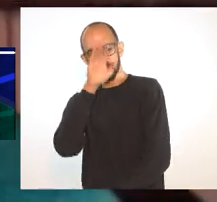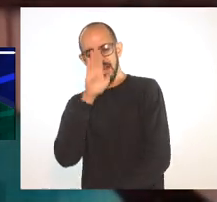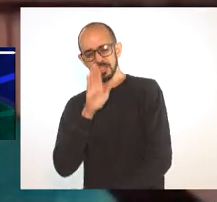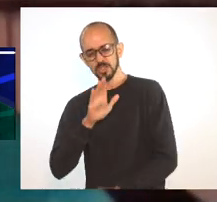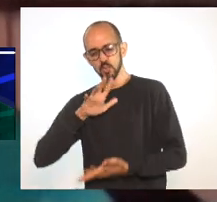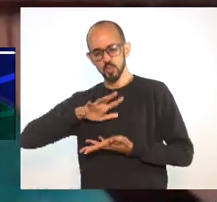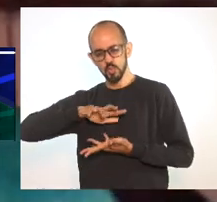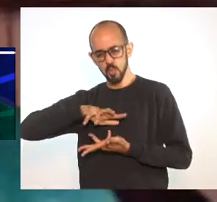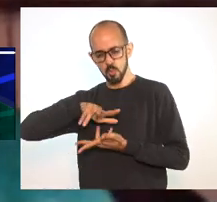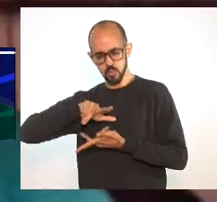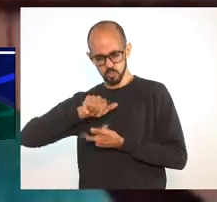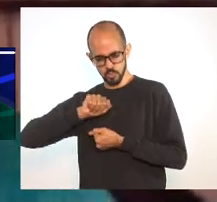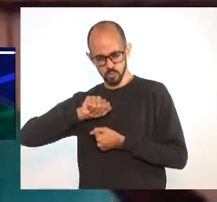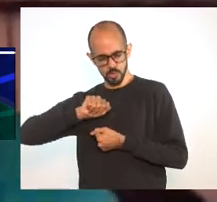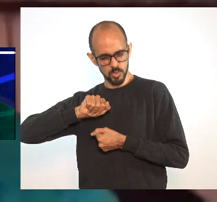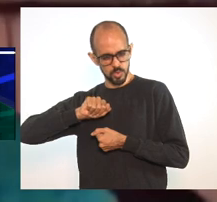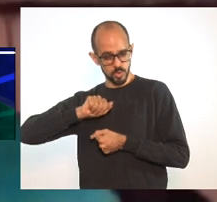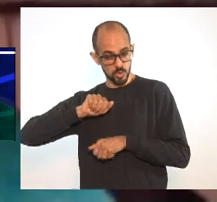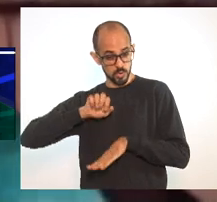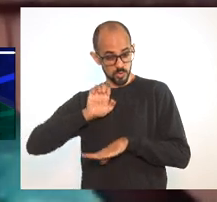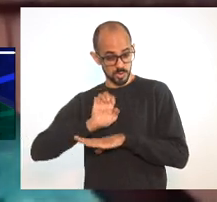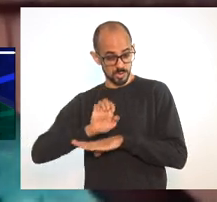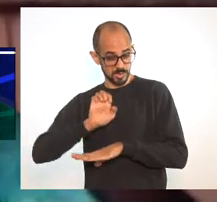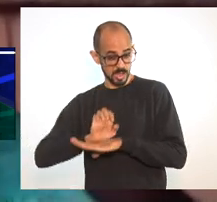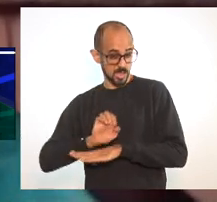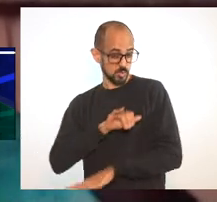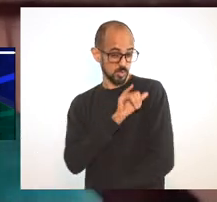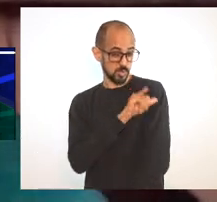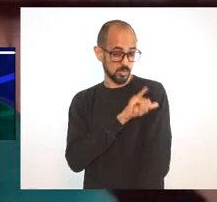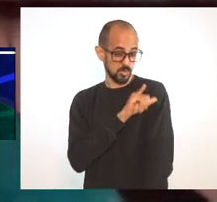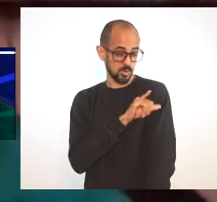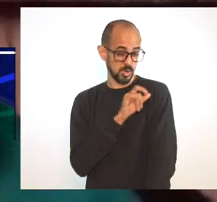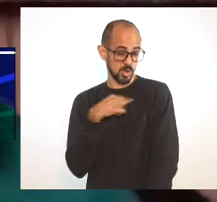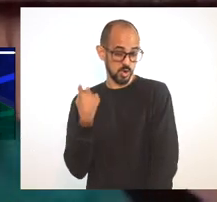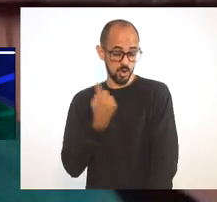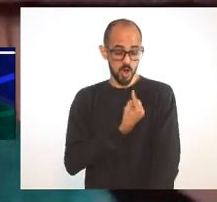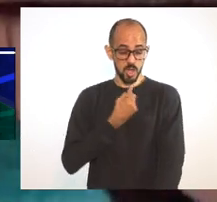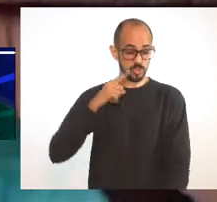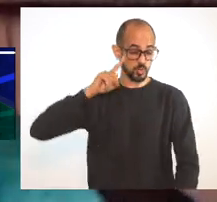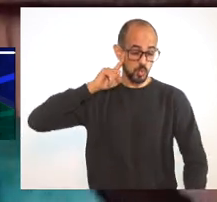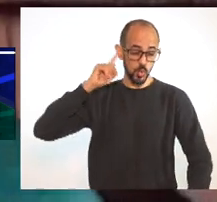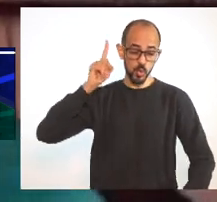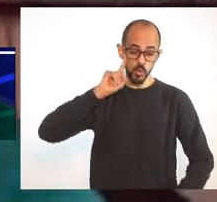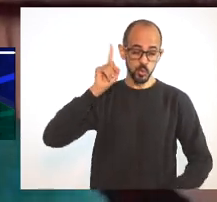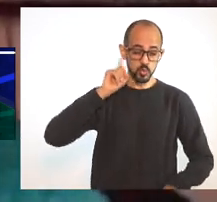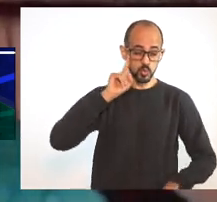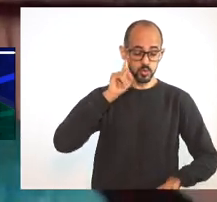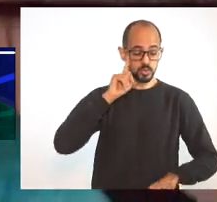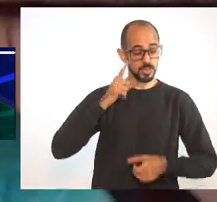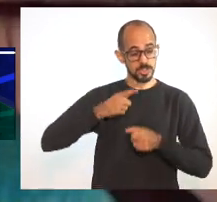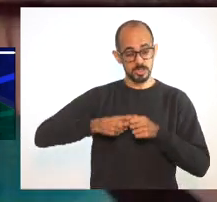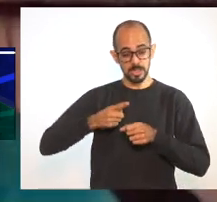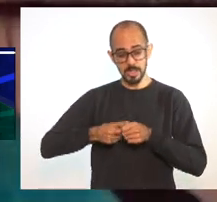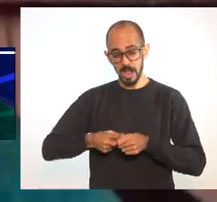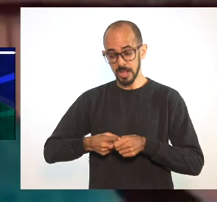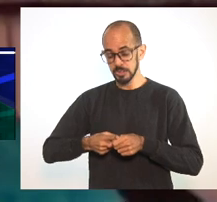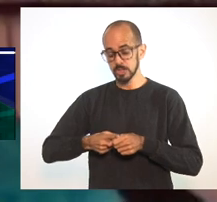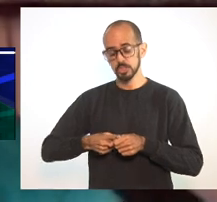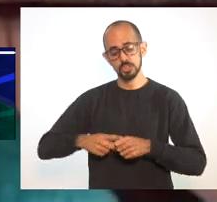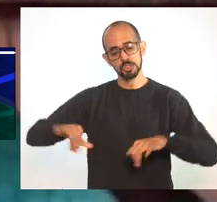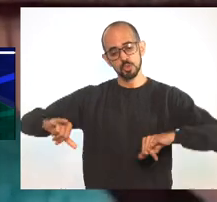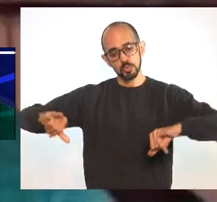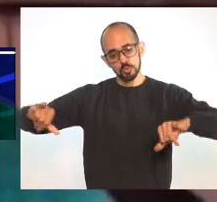nosso estado, nós somos todos os dias, nas cidades,